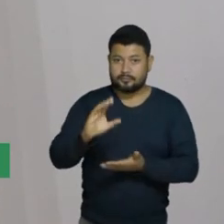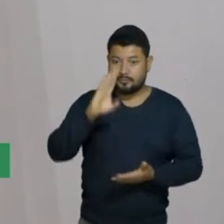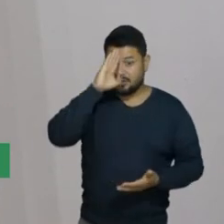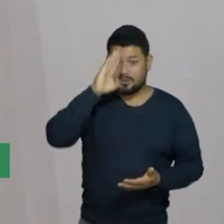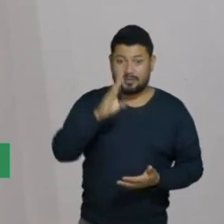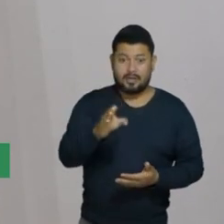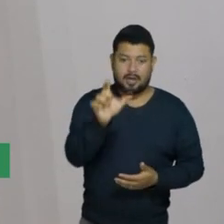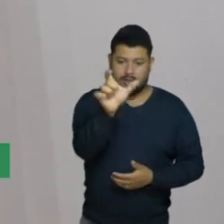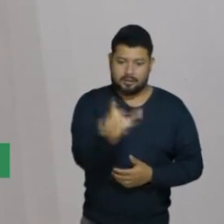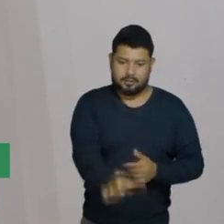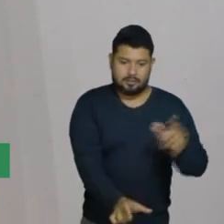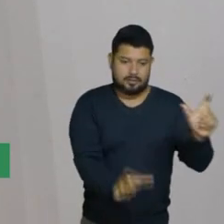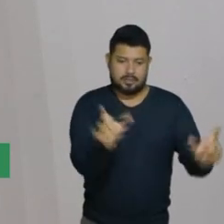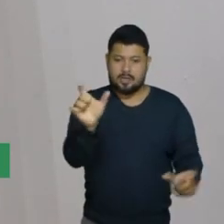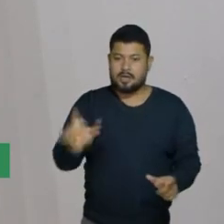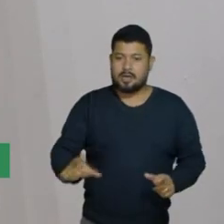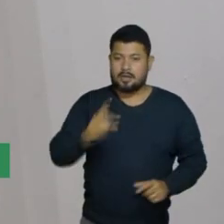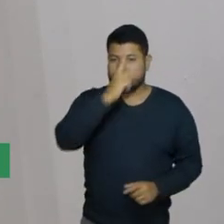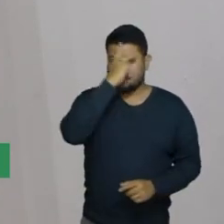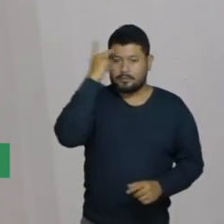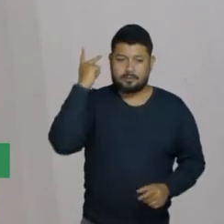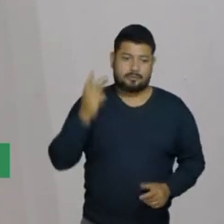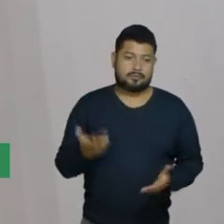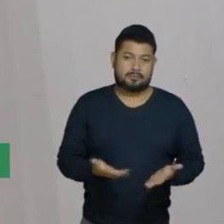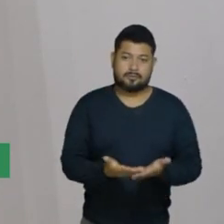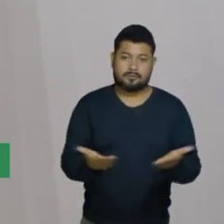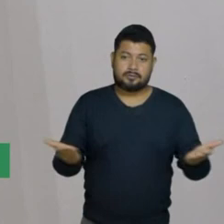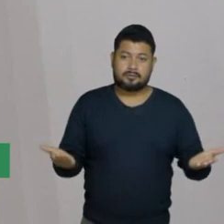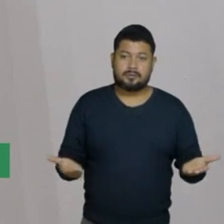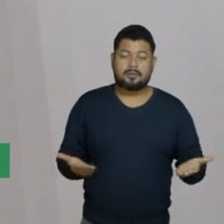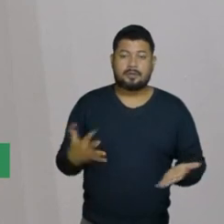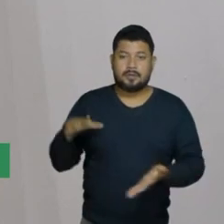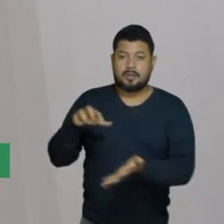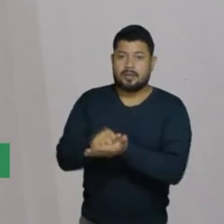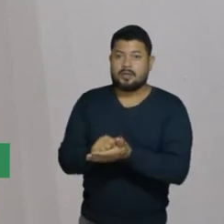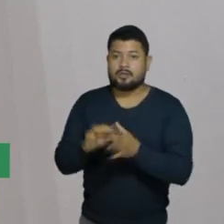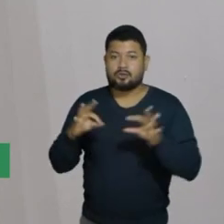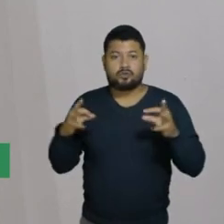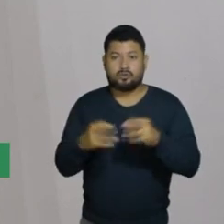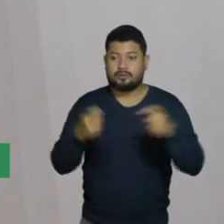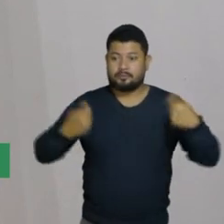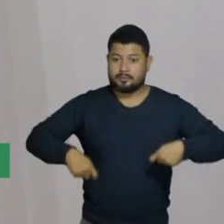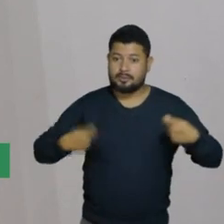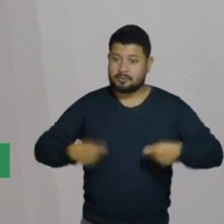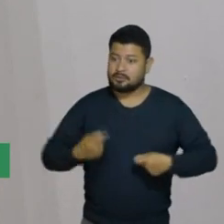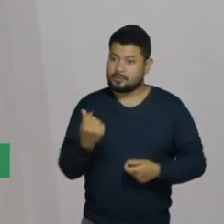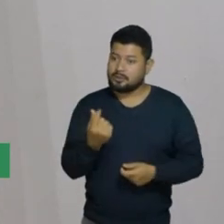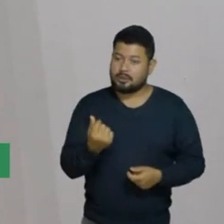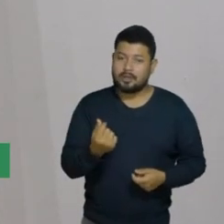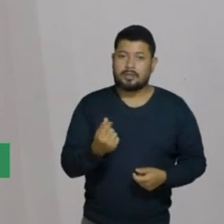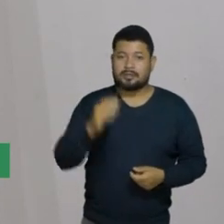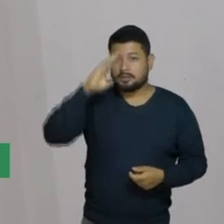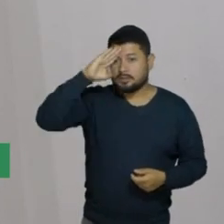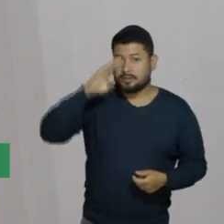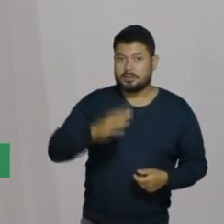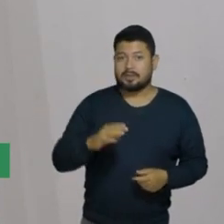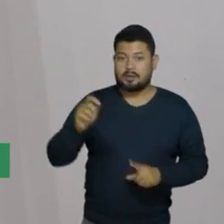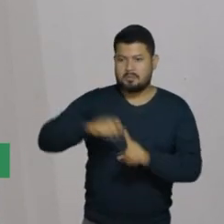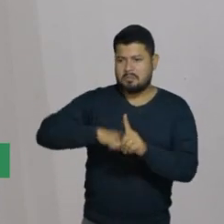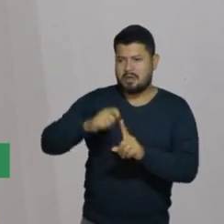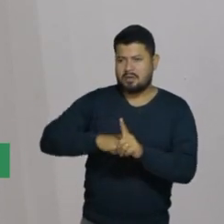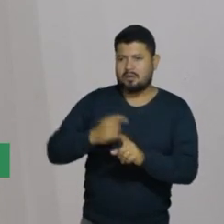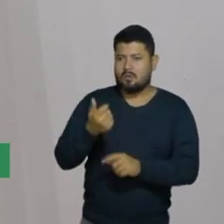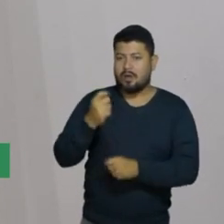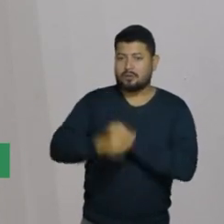cidadão. Também. Direto para o cidadão. Foi cadastrado e todo mundo que precisou recebeu direto. Durante meses, quase um